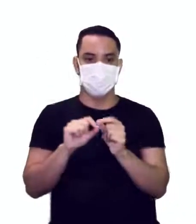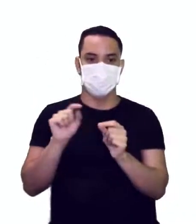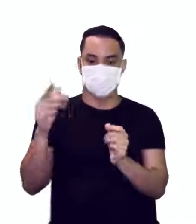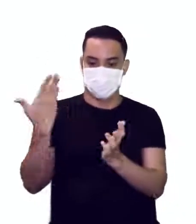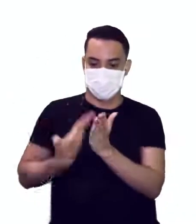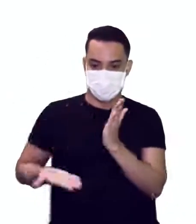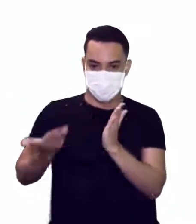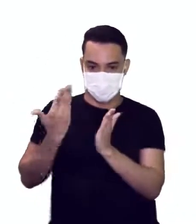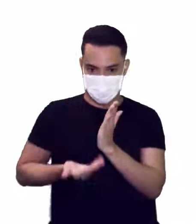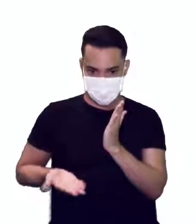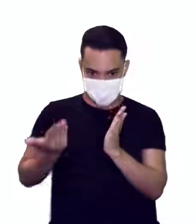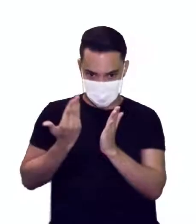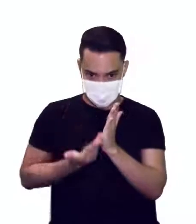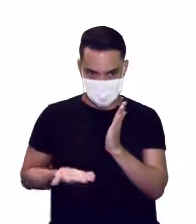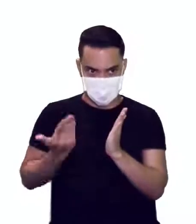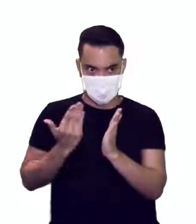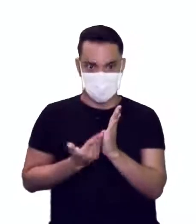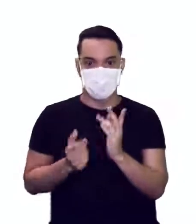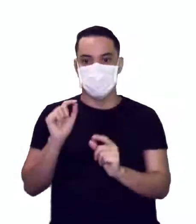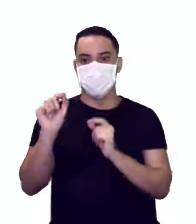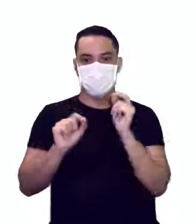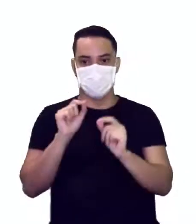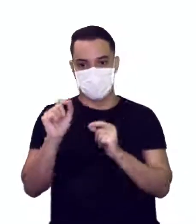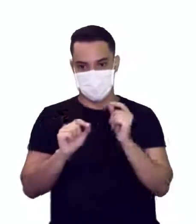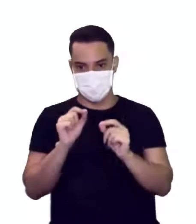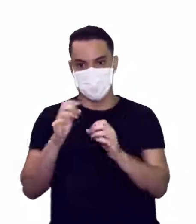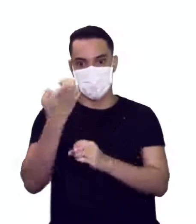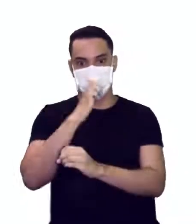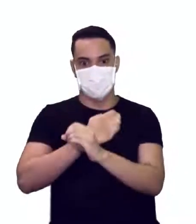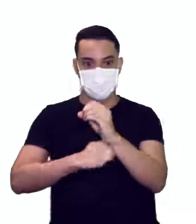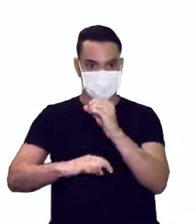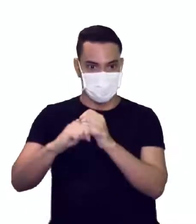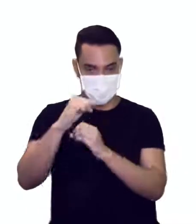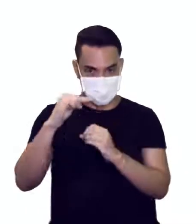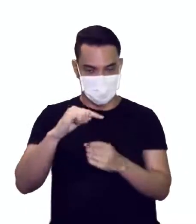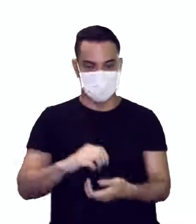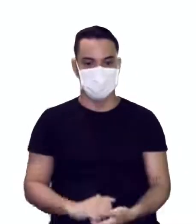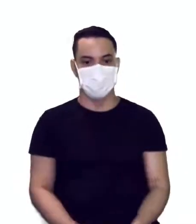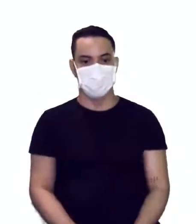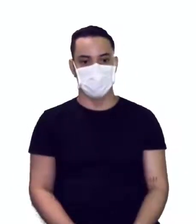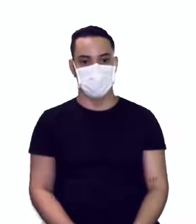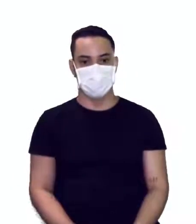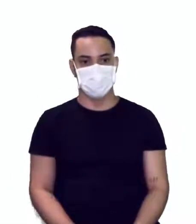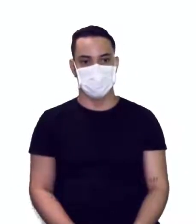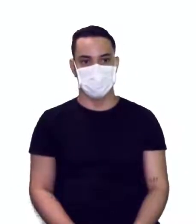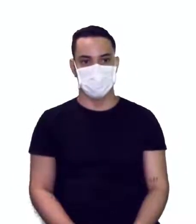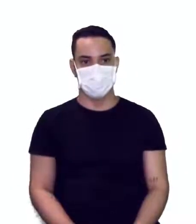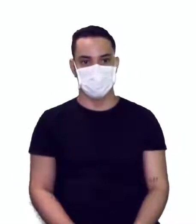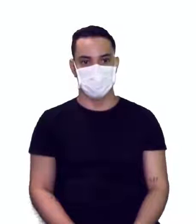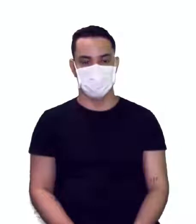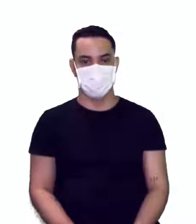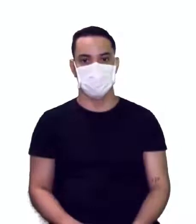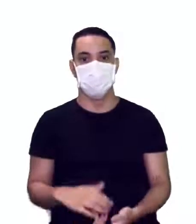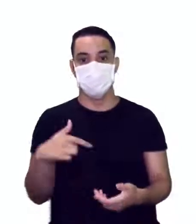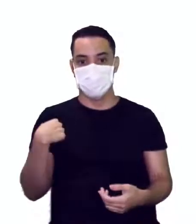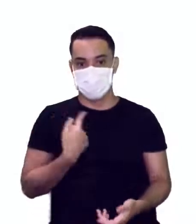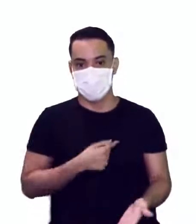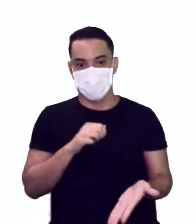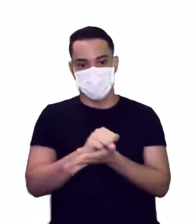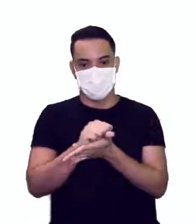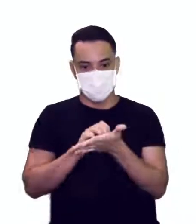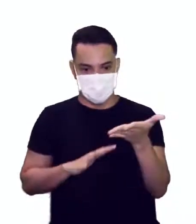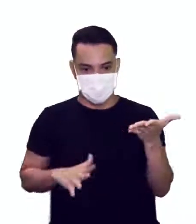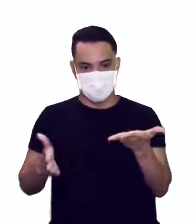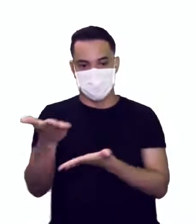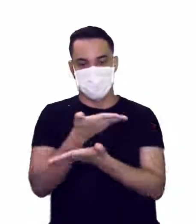perder uma quantidade de elétrons, tá bom? Olha só, vamos aqui para a nossa